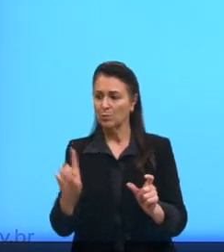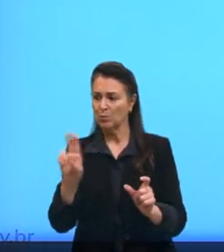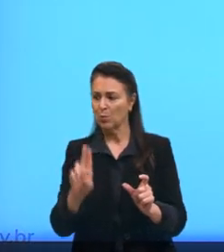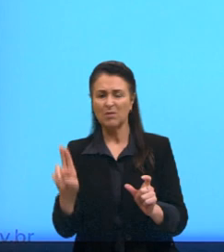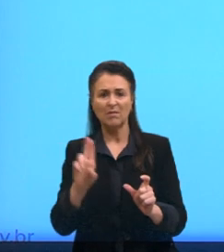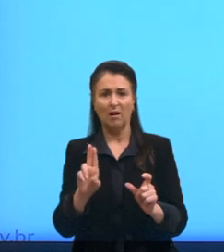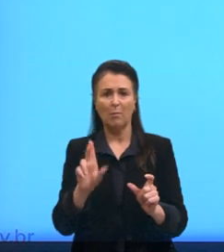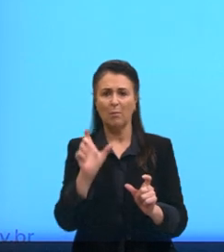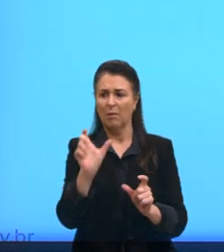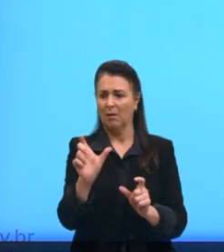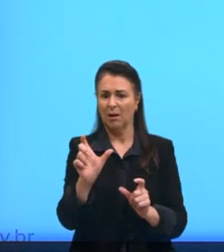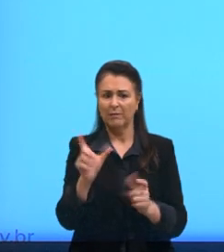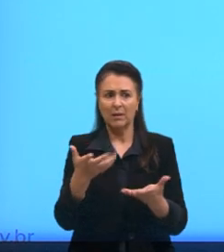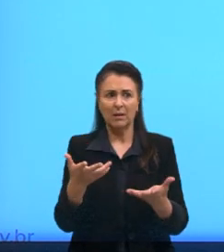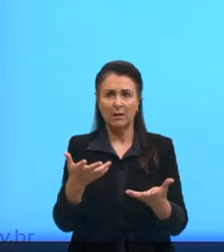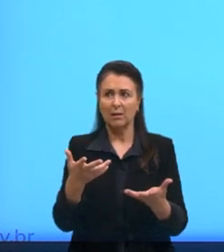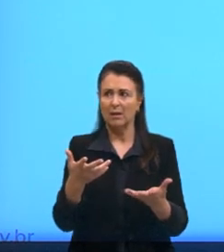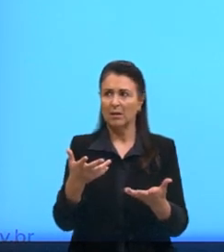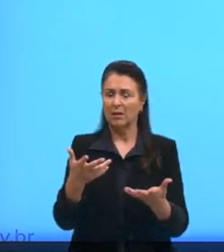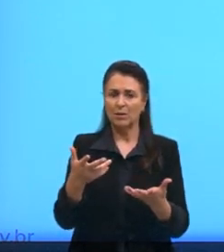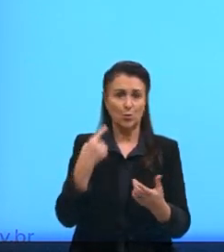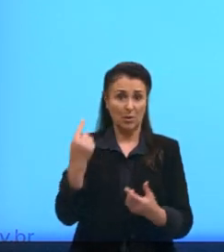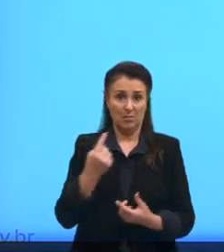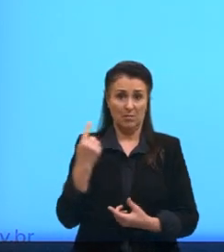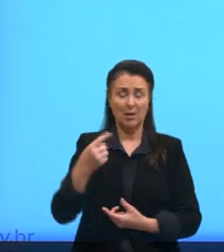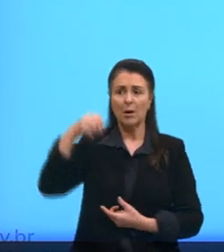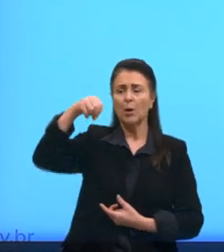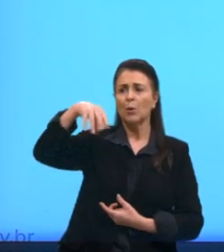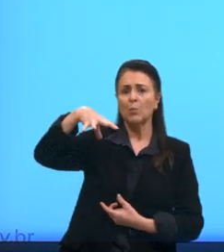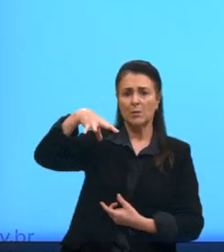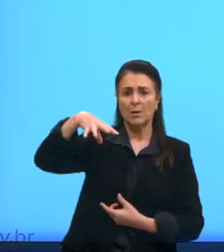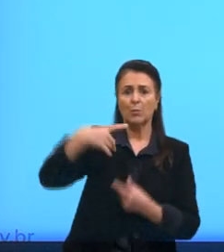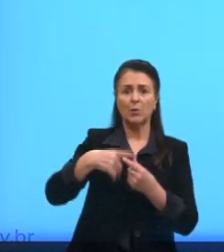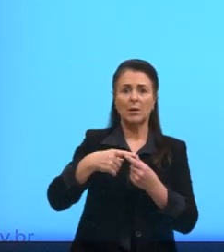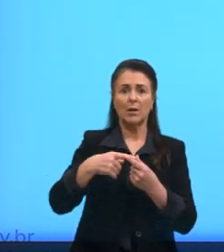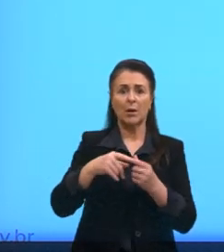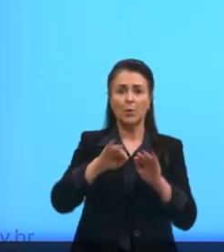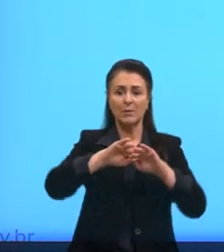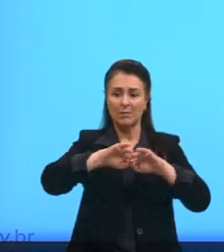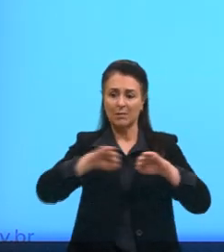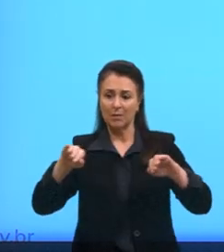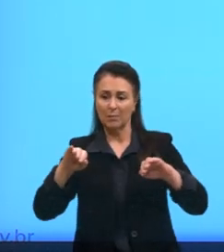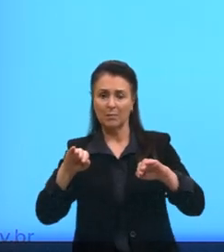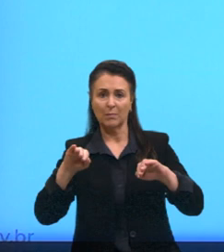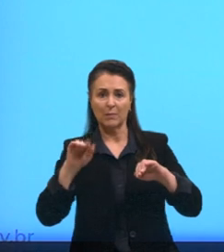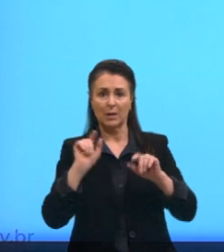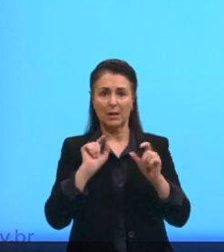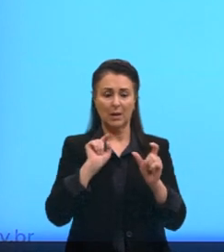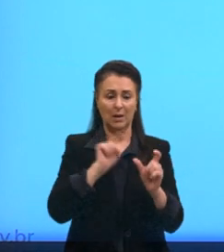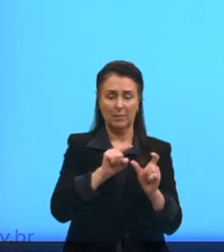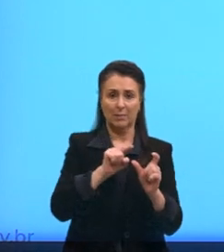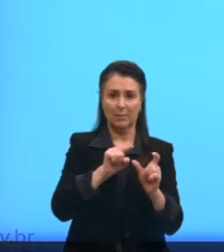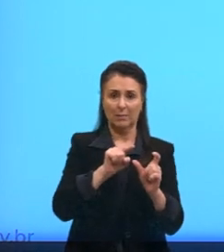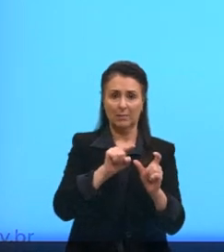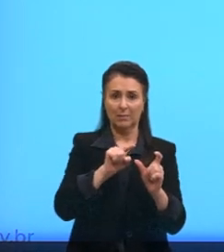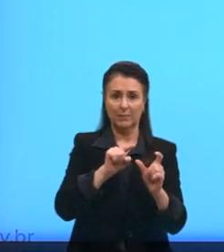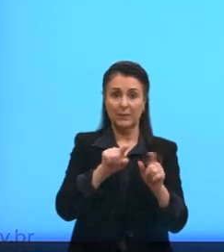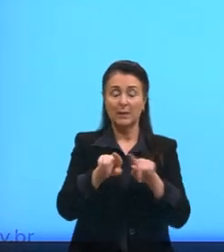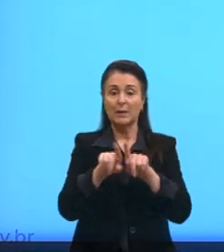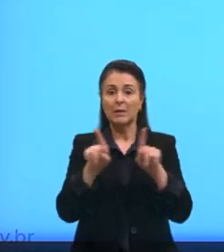palavra eu posso dizer Light nos aí eu estou isolando a palavra certo num primeiro momento